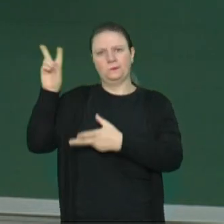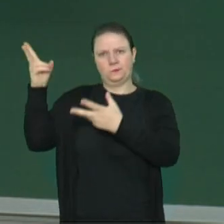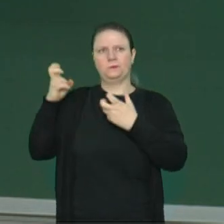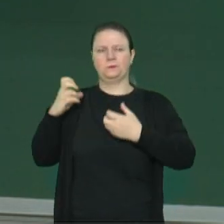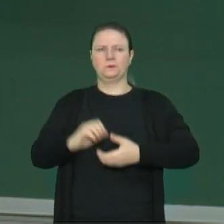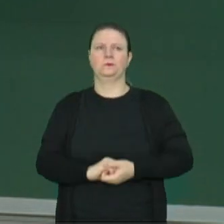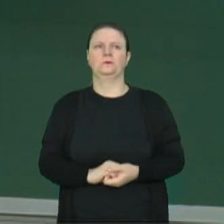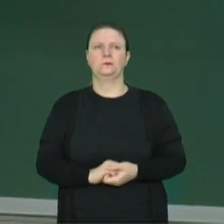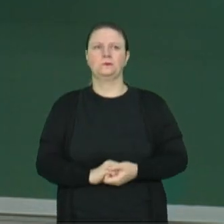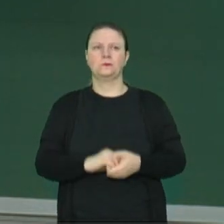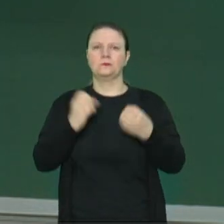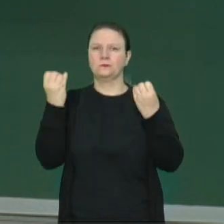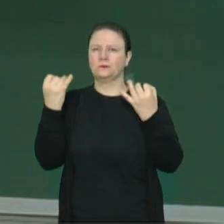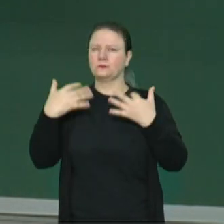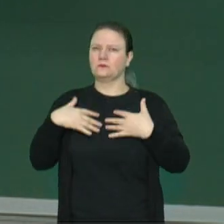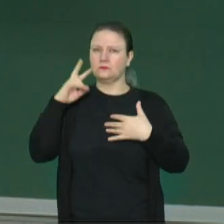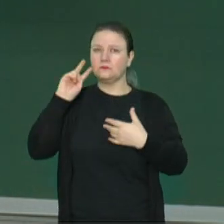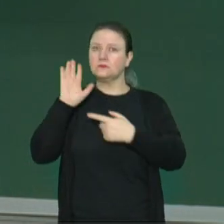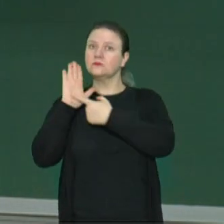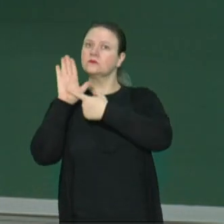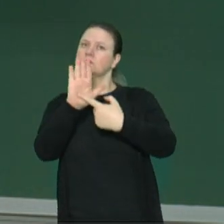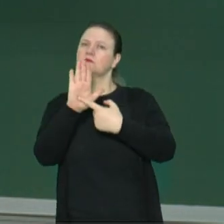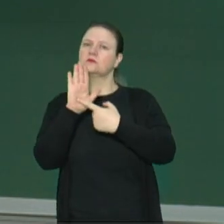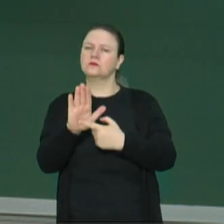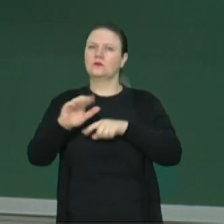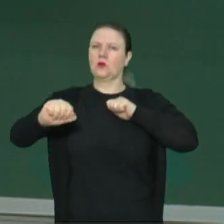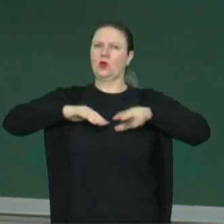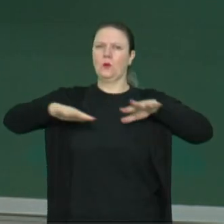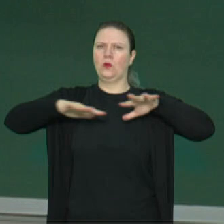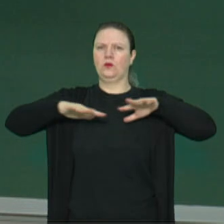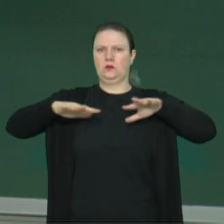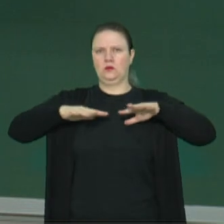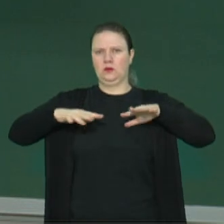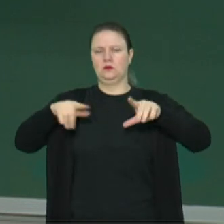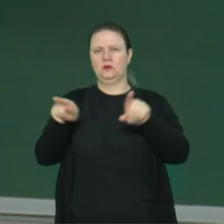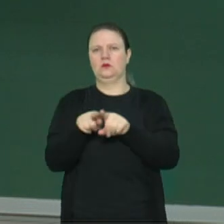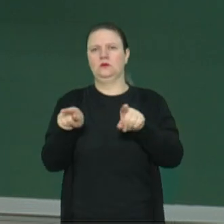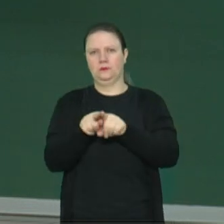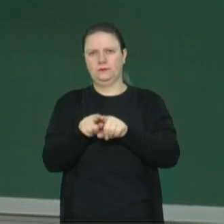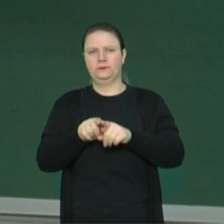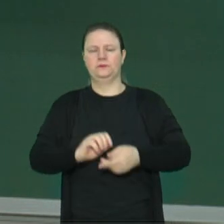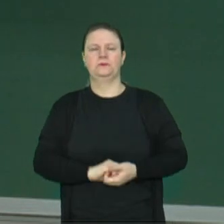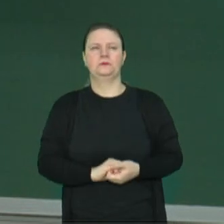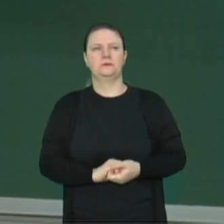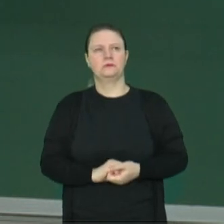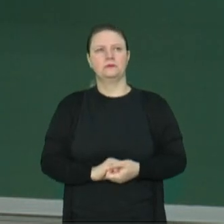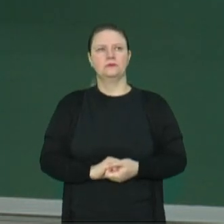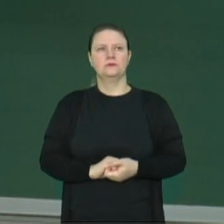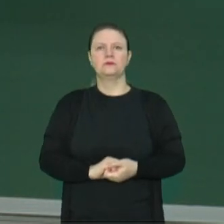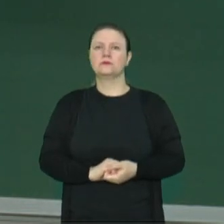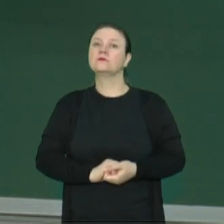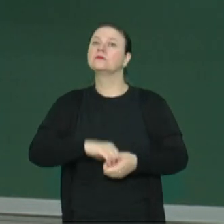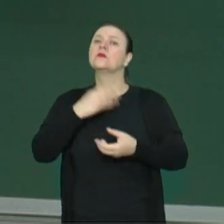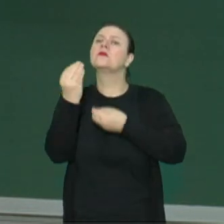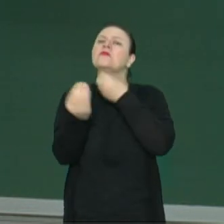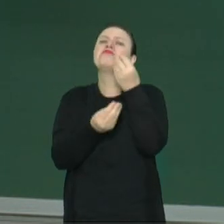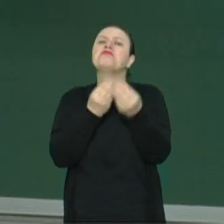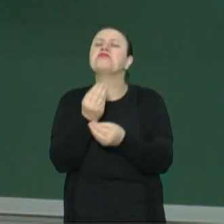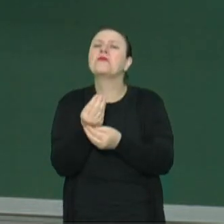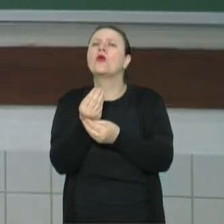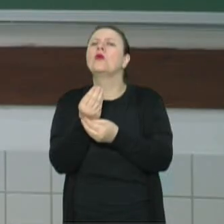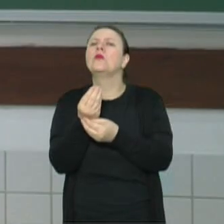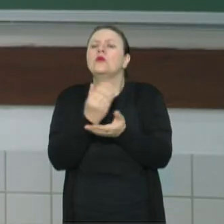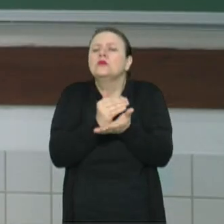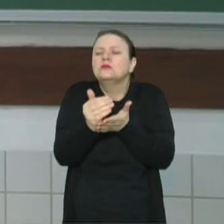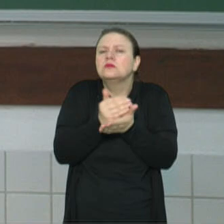está retratado alguns dos movimentos da luta do jiu-jitsu. Então, como que